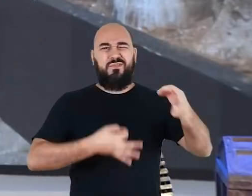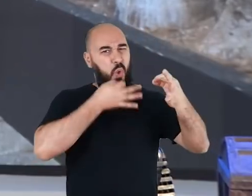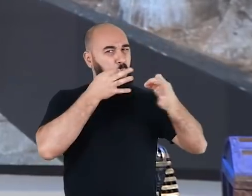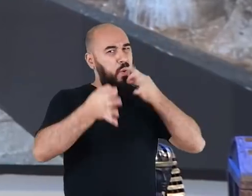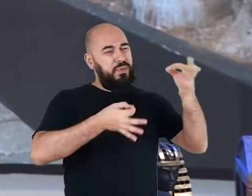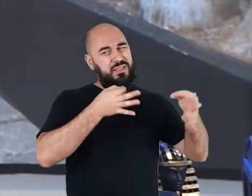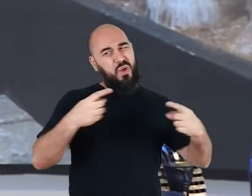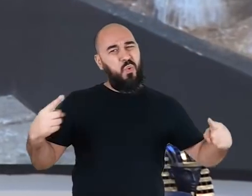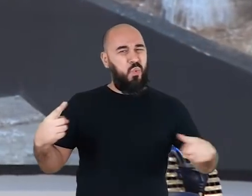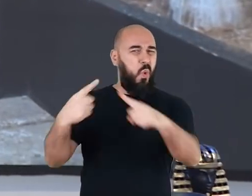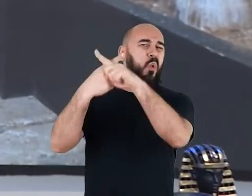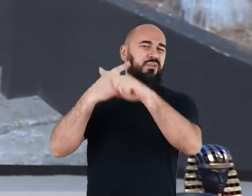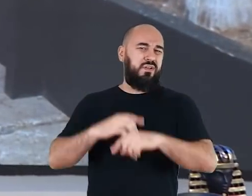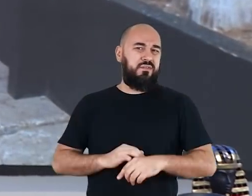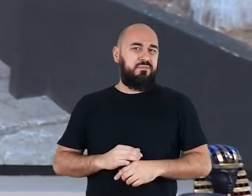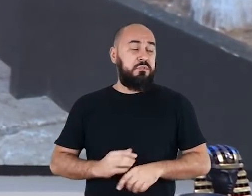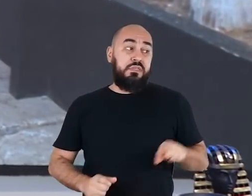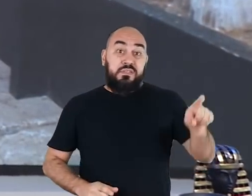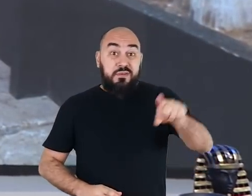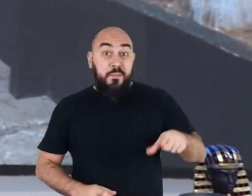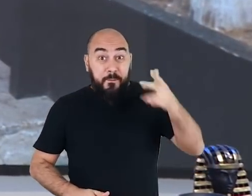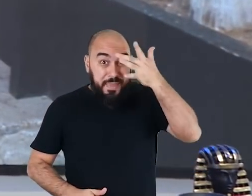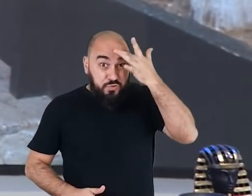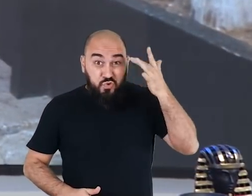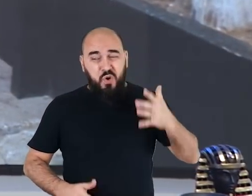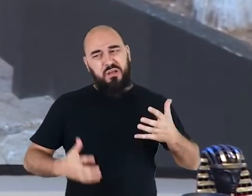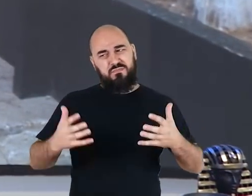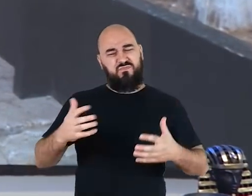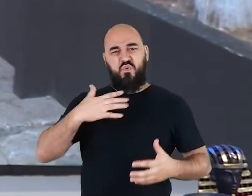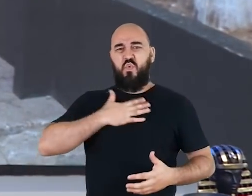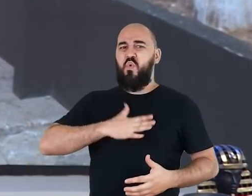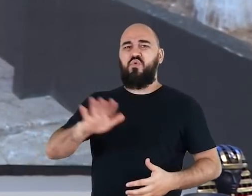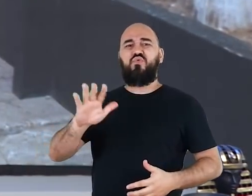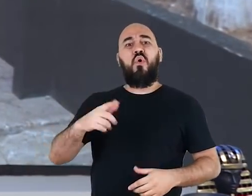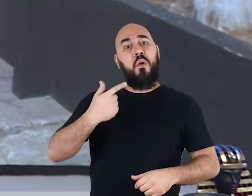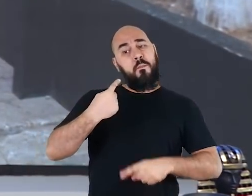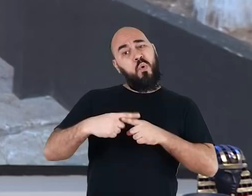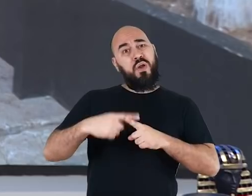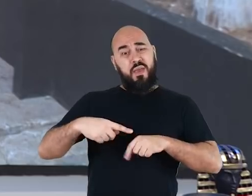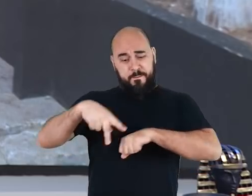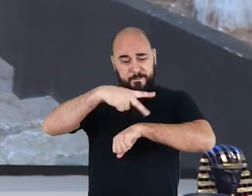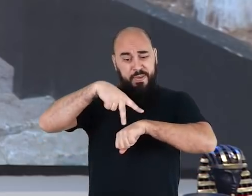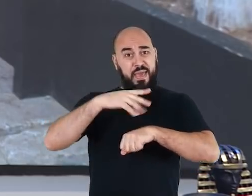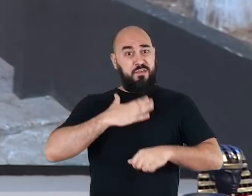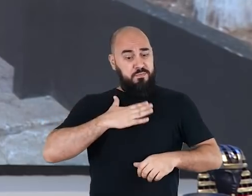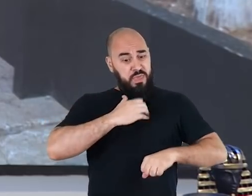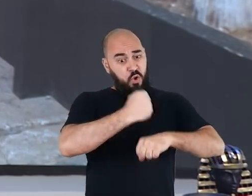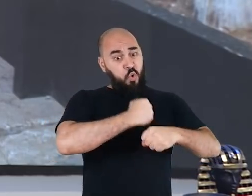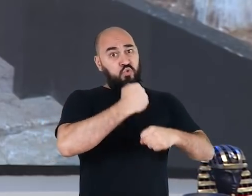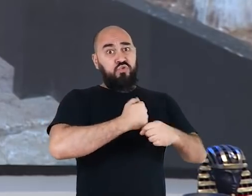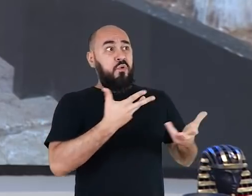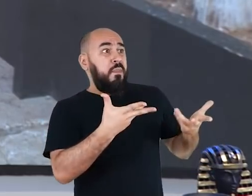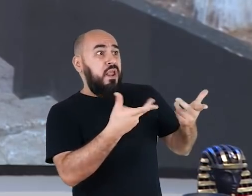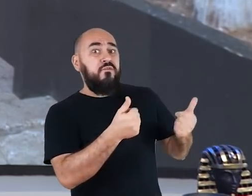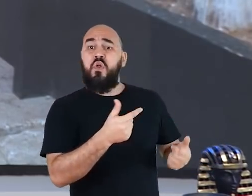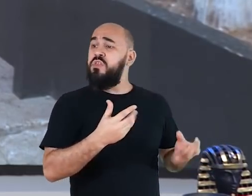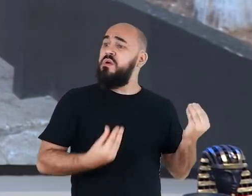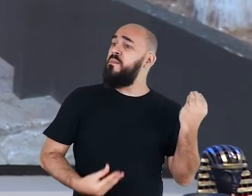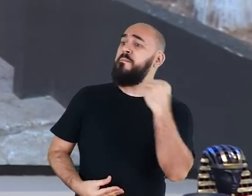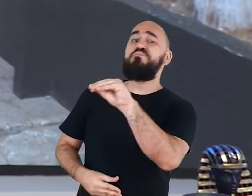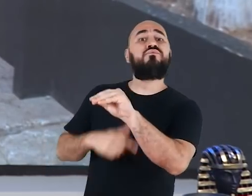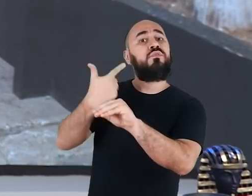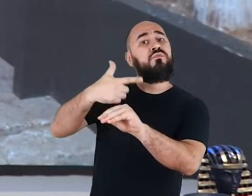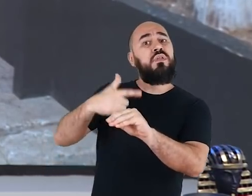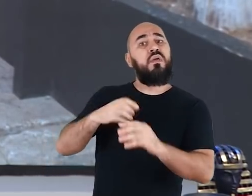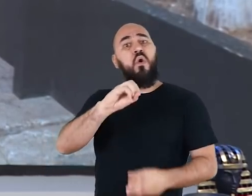que muitos não ficaram satisfeitos em terem os monumentos do seu próprio país perdido na votação ou ficado de